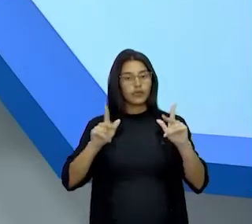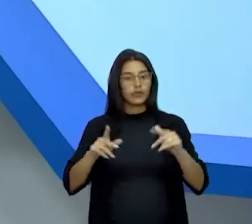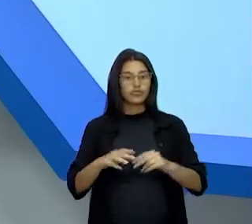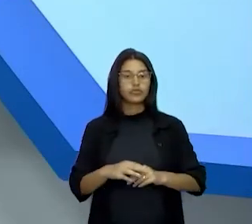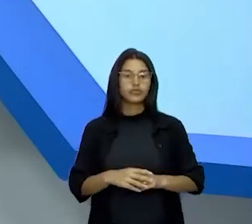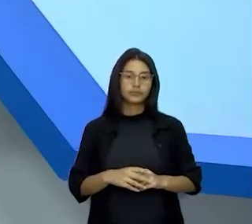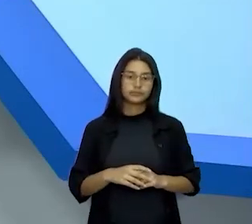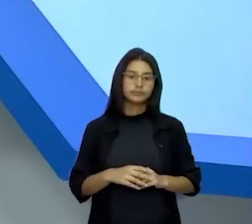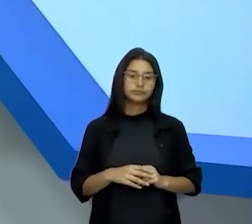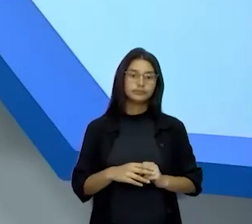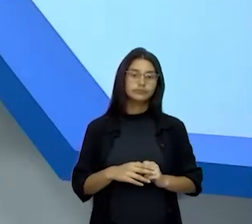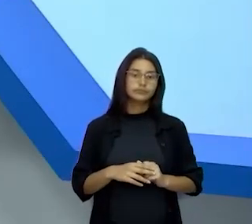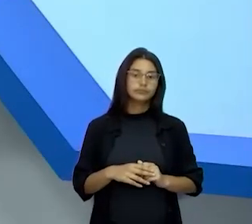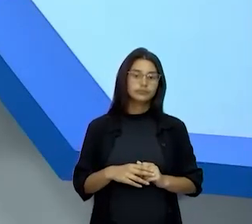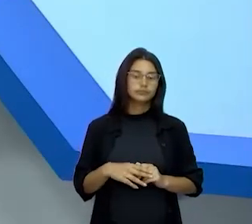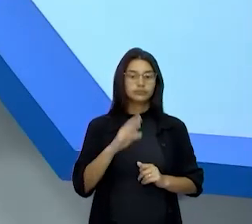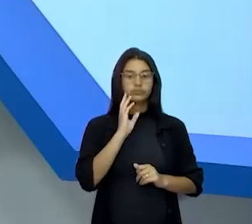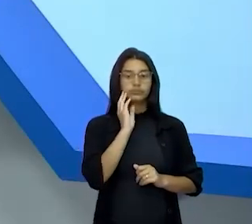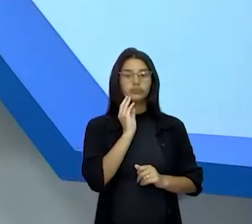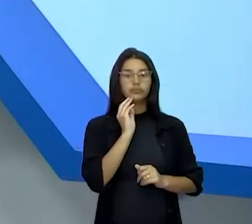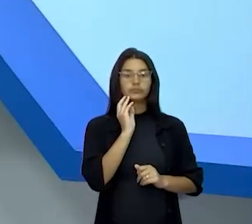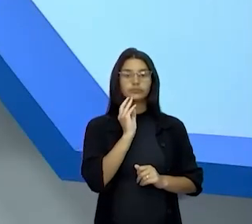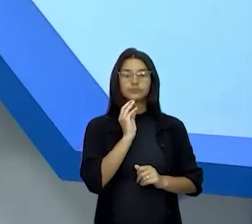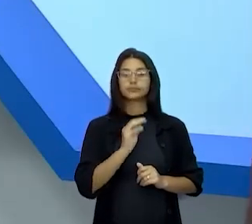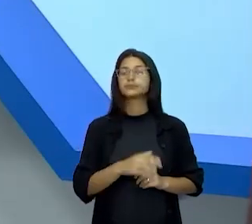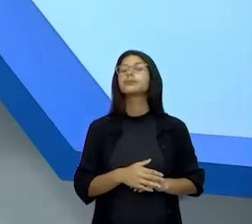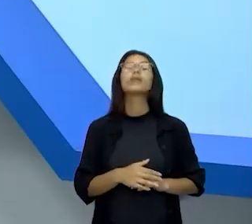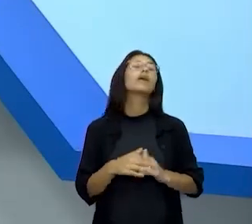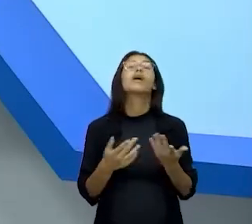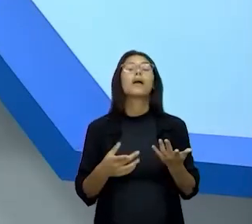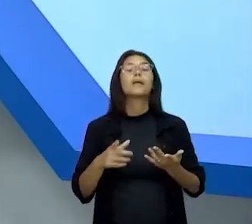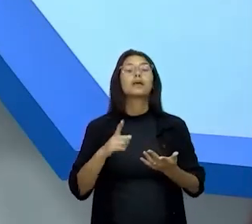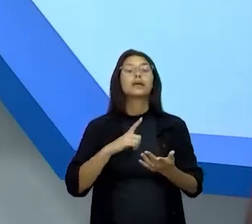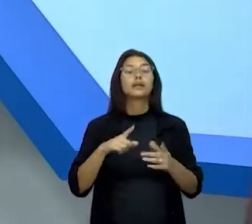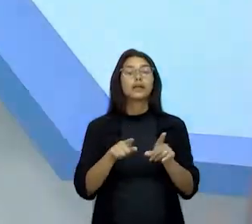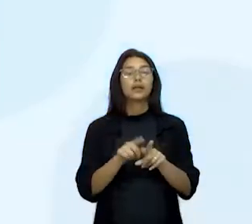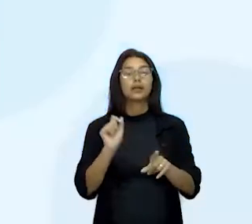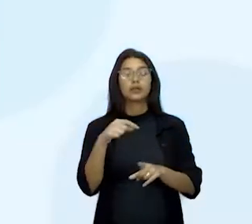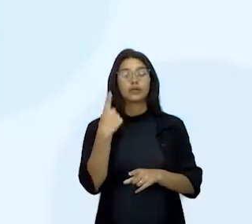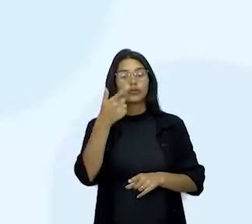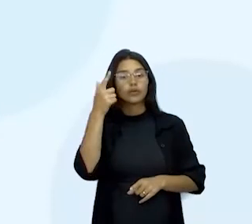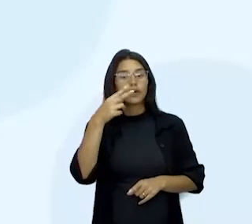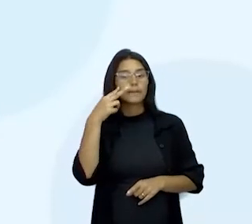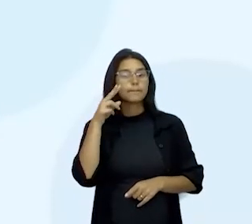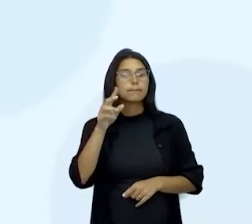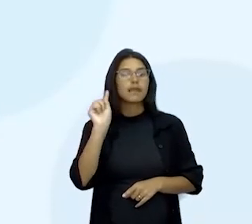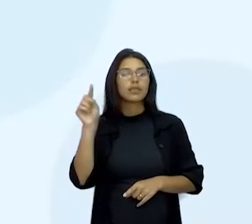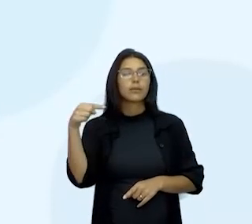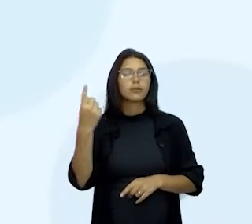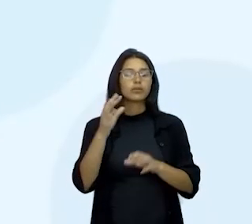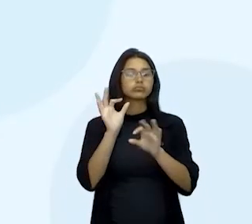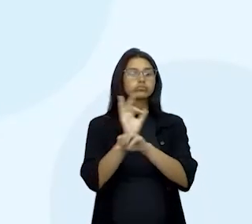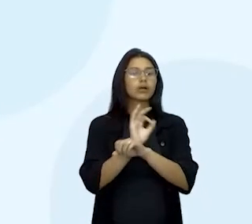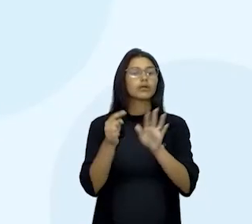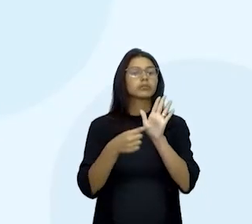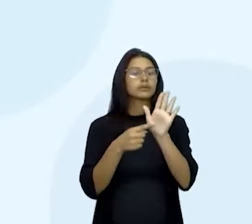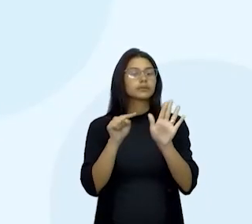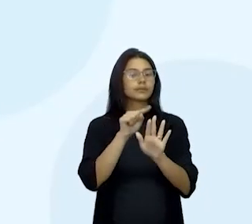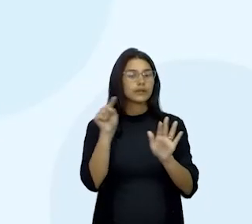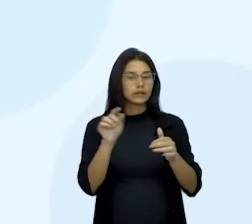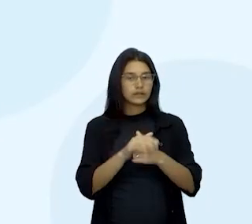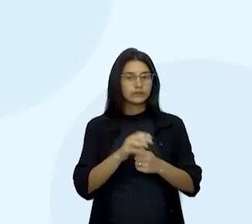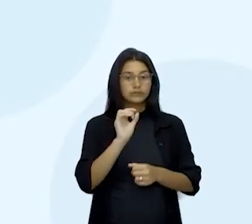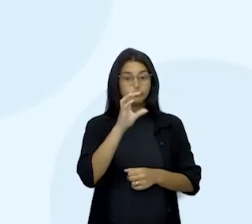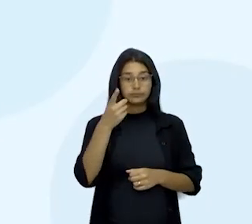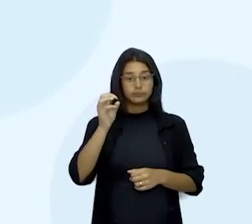a temperatura no local. Já conta, né? Então, e a pressão na coluna d'água? O que a gente consegue ver depois desse esqueminha que eu trouxe para vocês? A